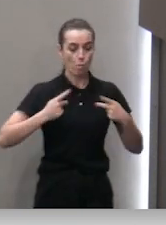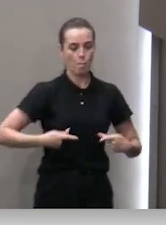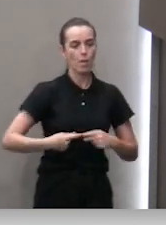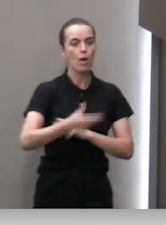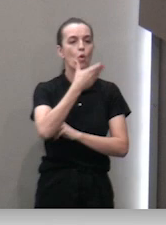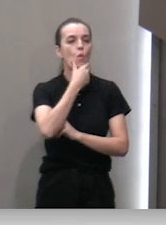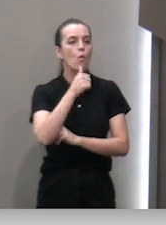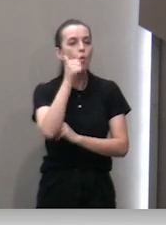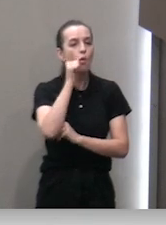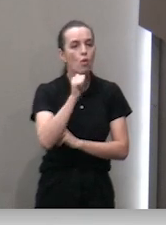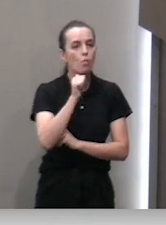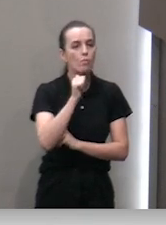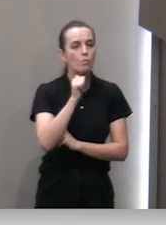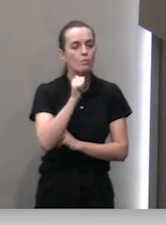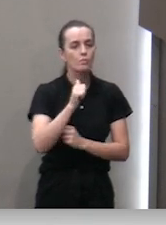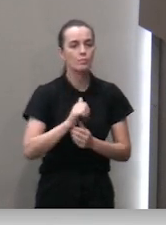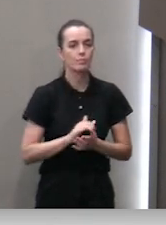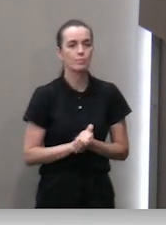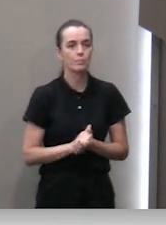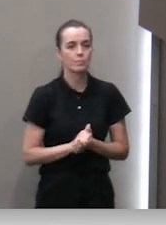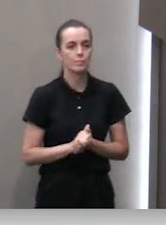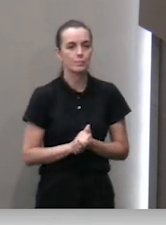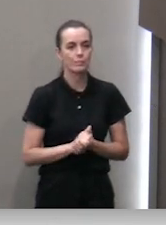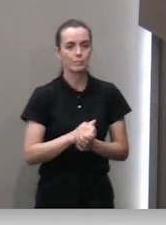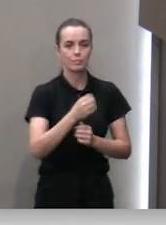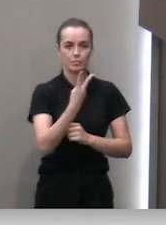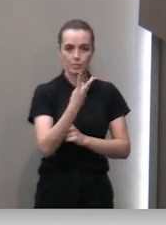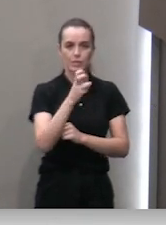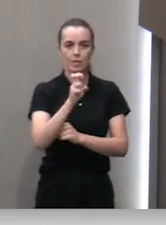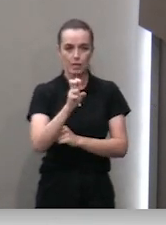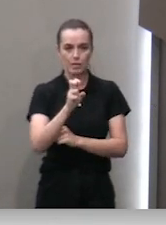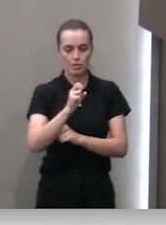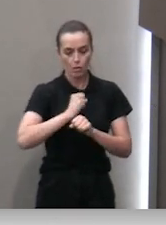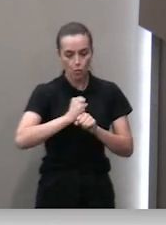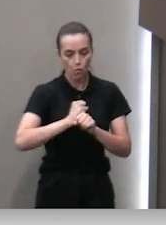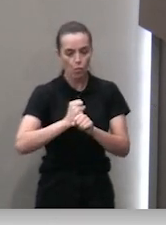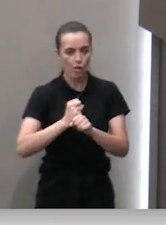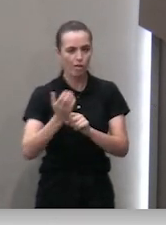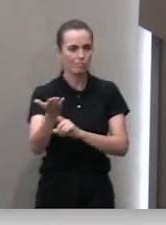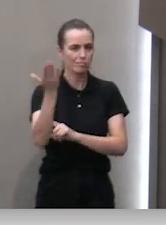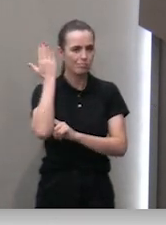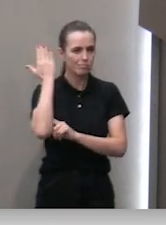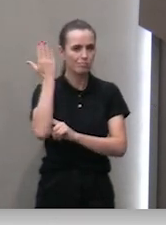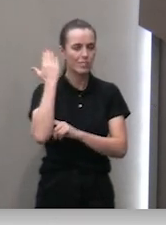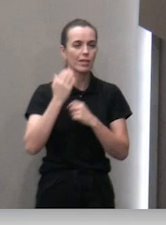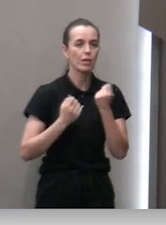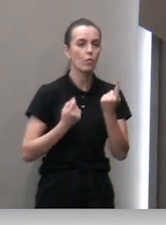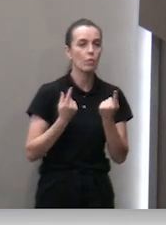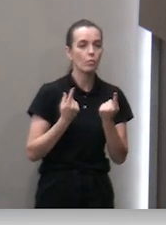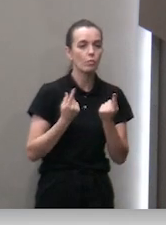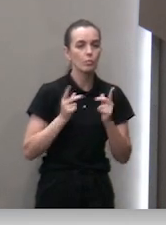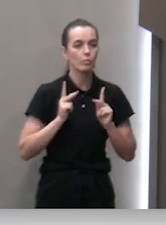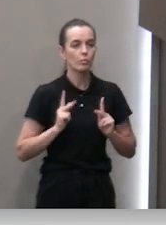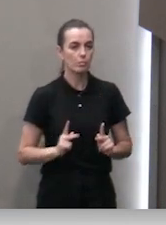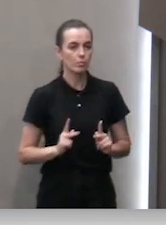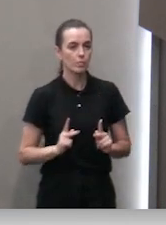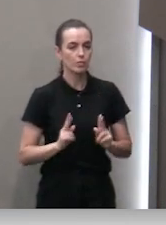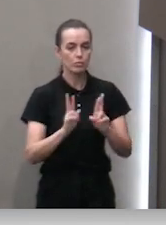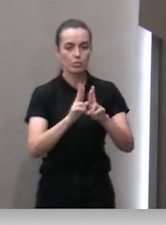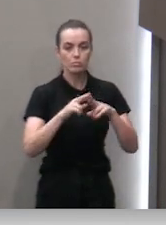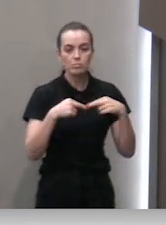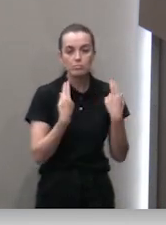mão do ser humano. Há 35 anos atrás, algumas pessoas se